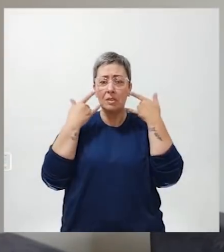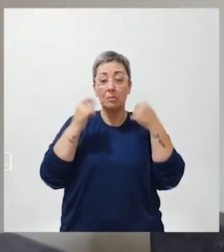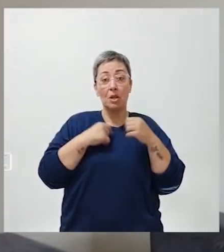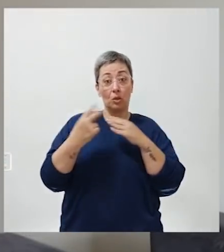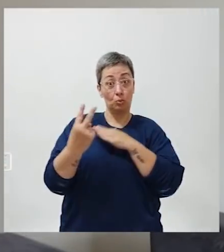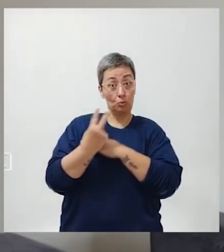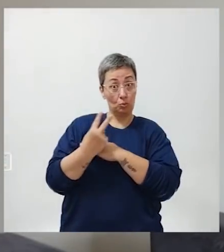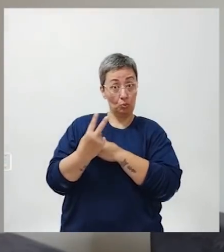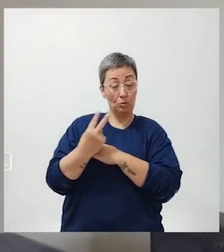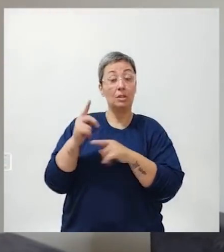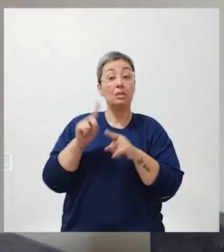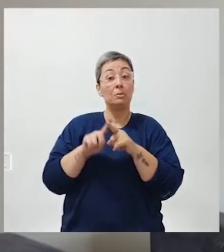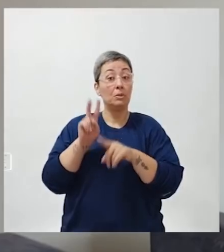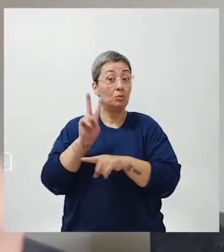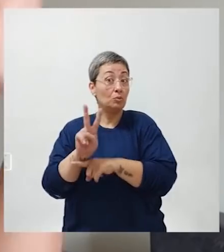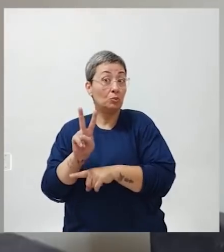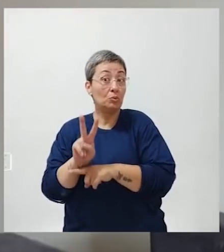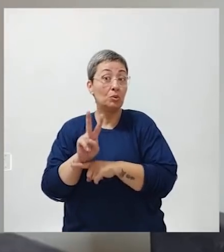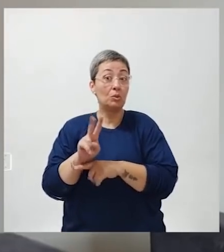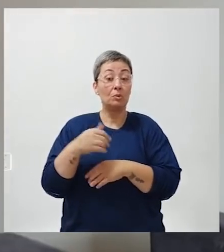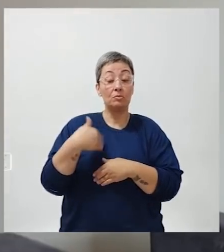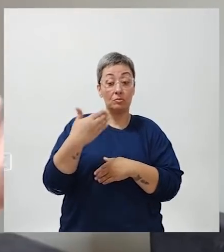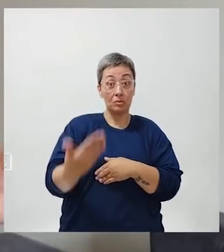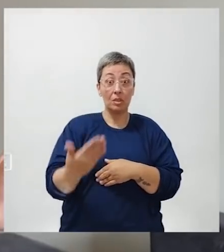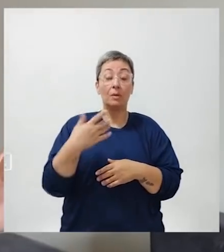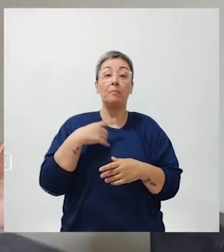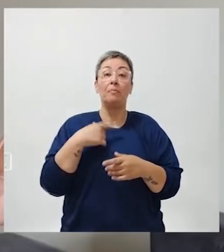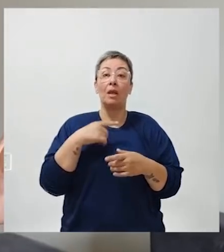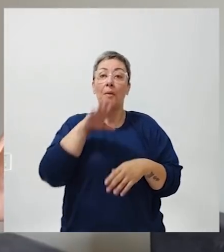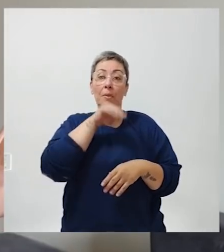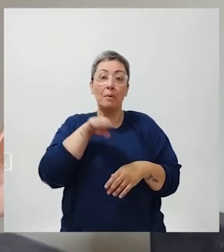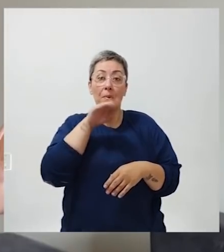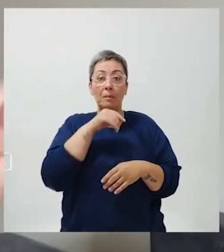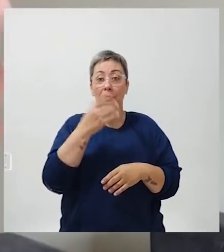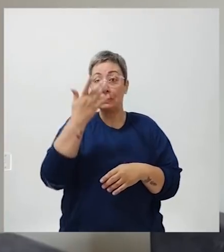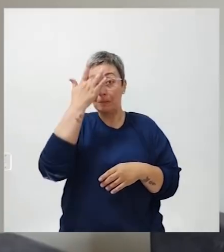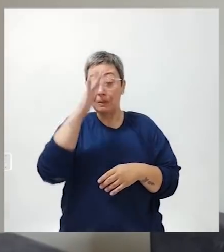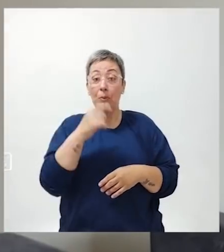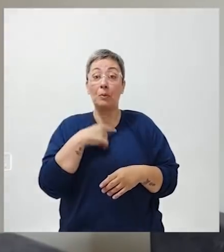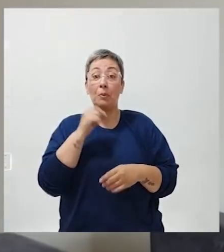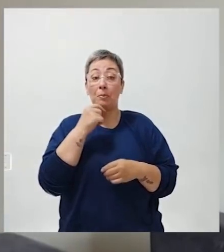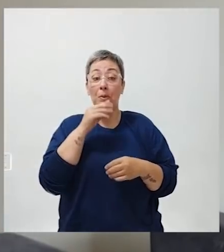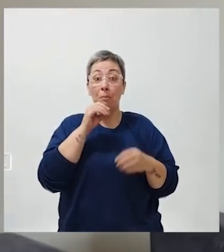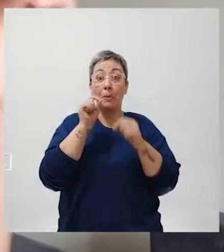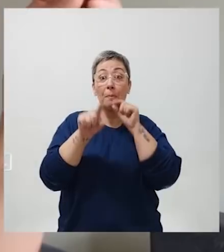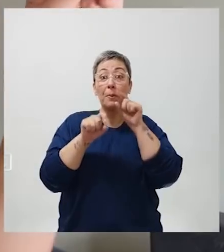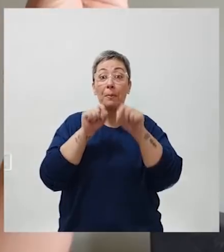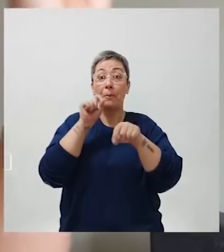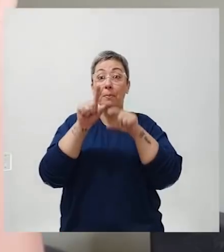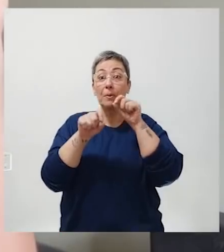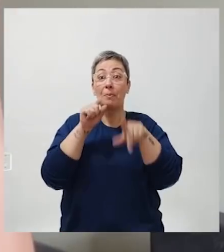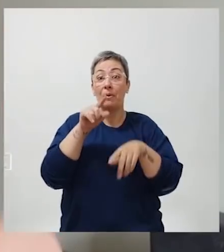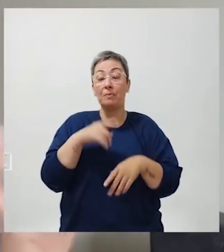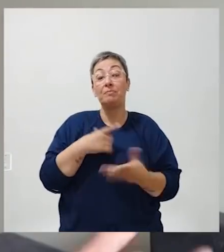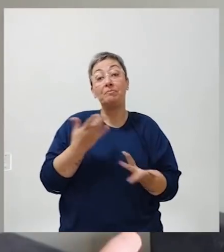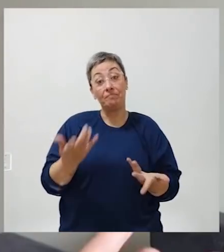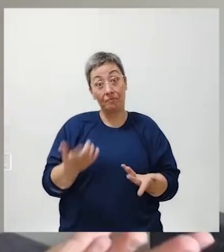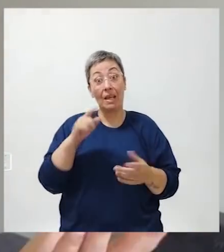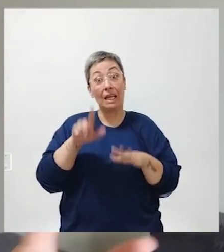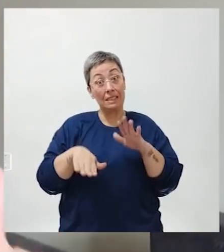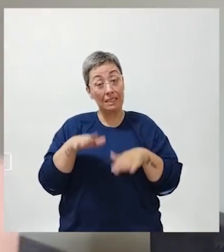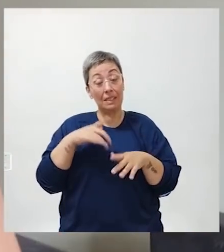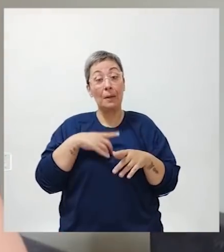nos proteger e pra proteger também o outro. Quando a gente fala, a gente não percebe, mas sai um monte de gotinhas da nossa boca. E às